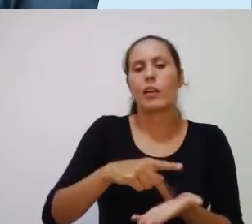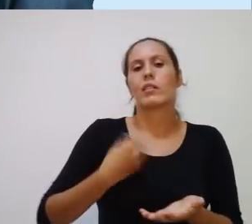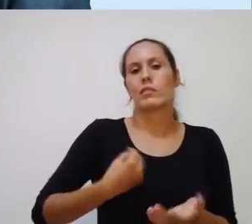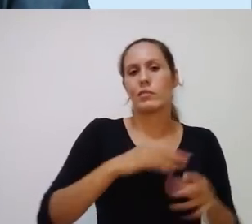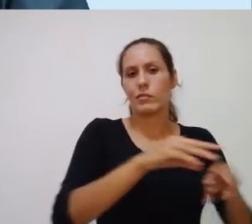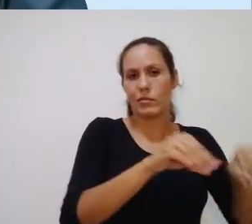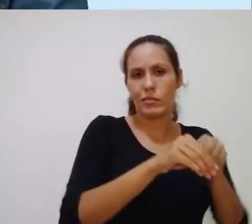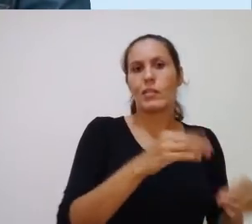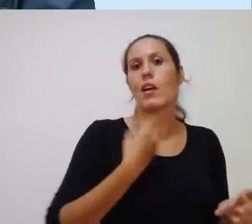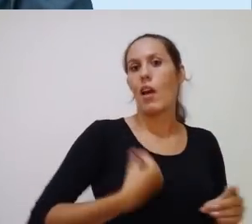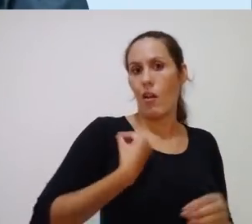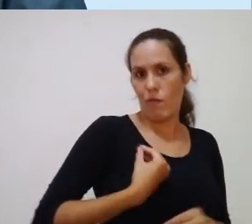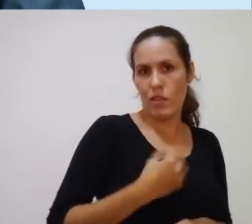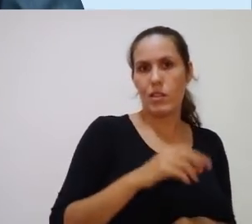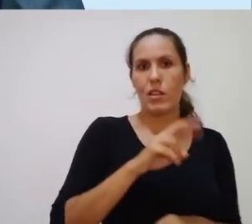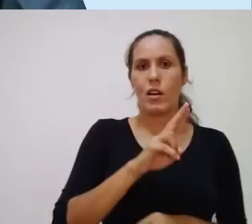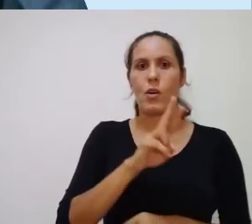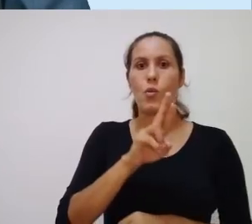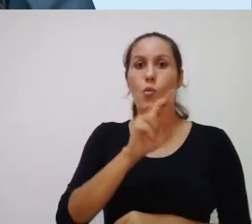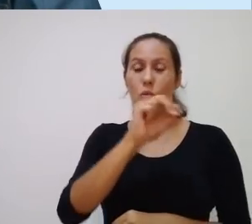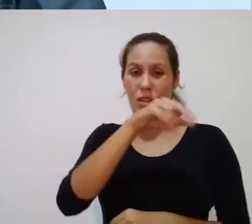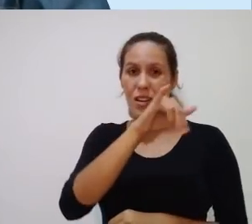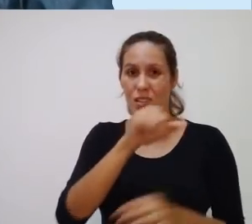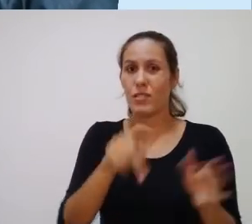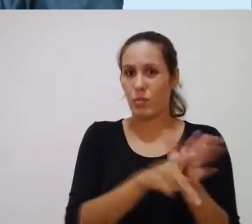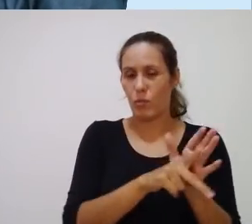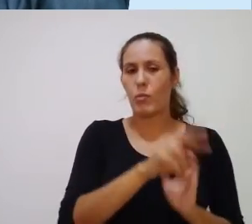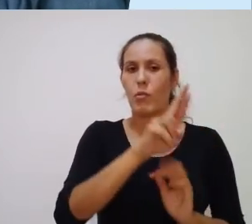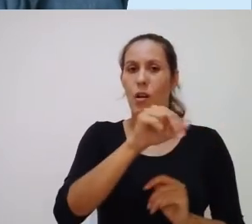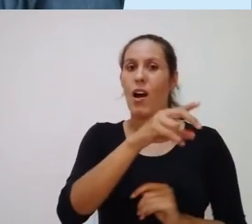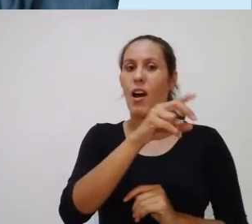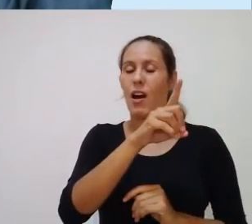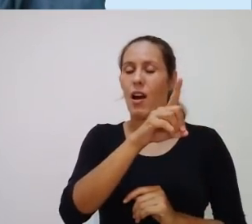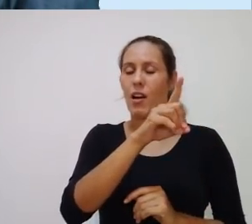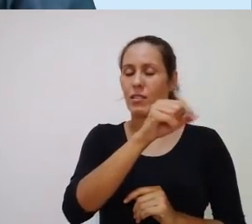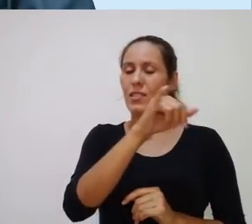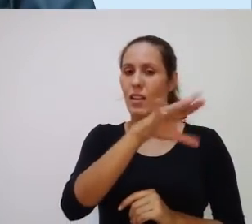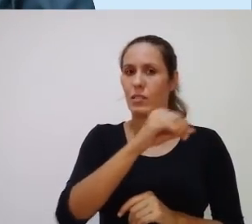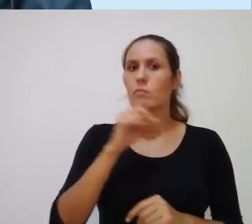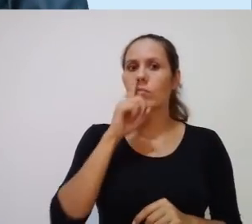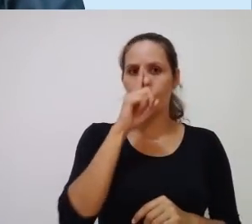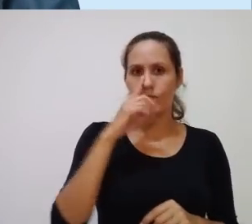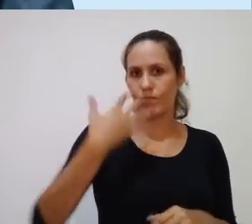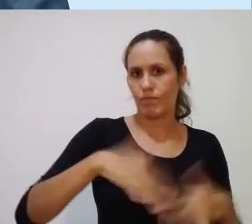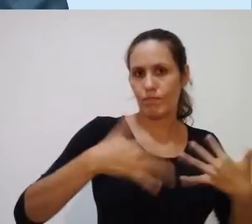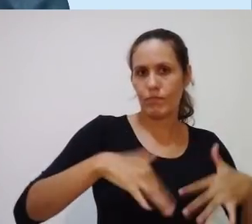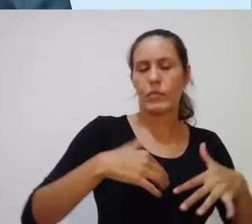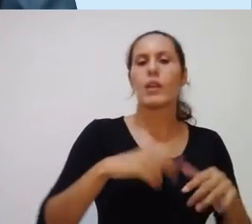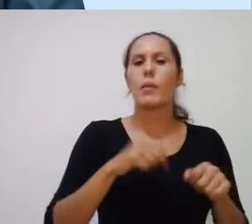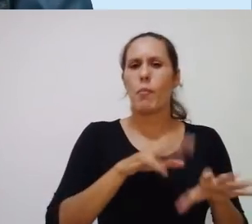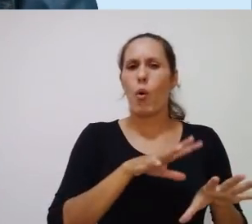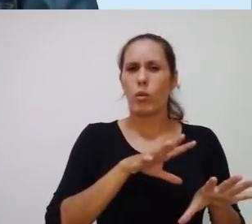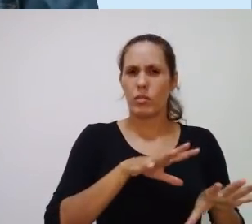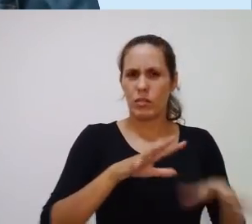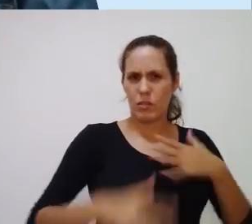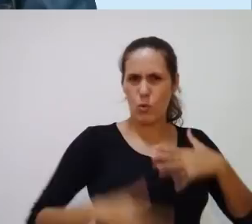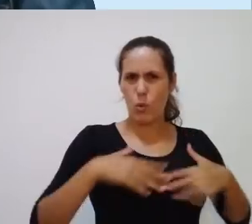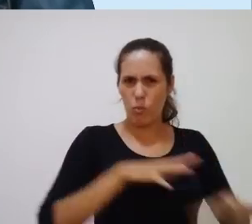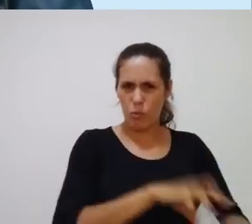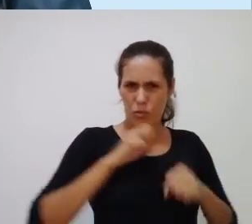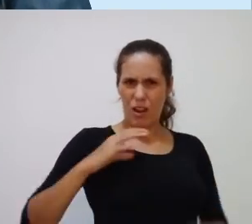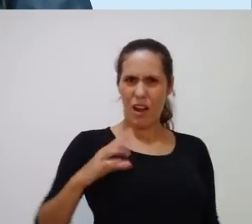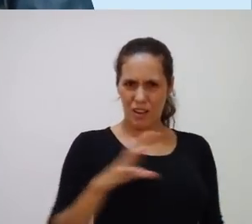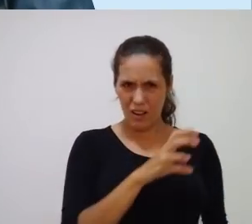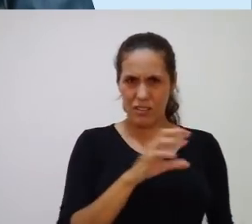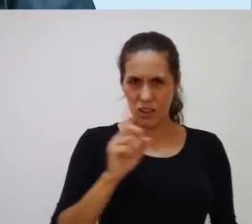urânio tem uma radiação. Exato. Essa radiação acredita-se que ela pode provocar câncer. Correto. Então um grupo de estudantes da universidade